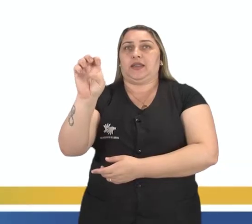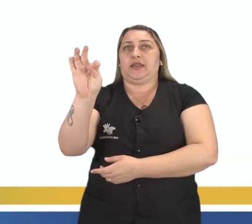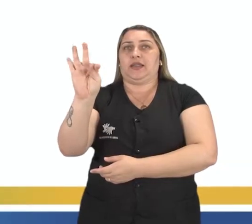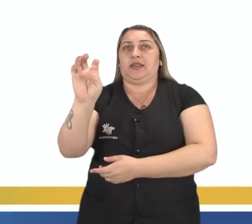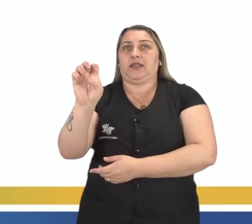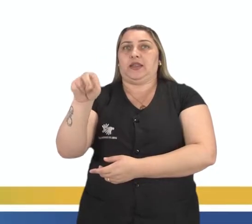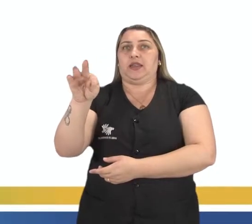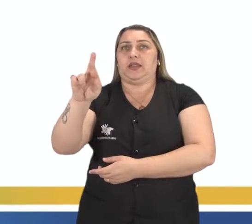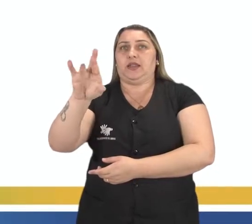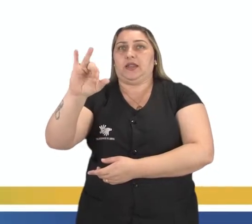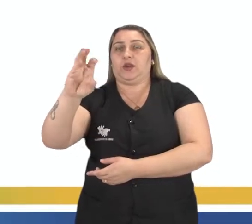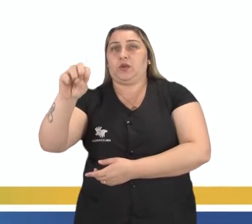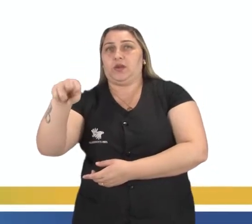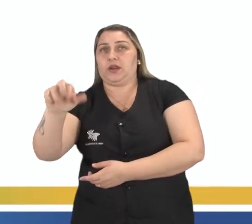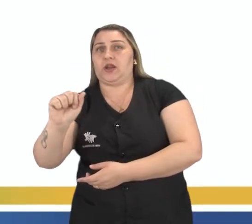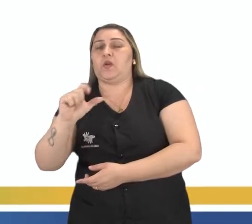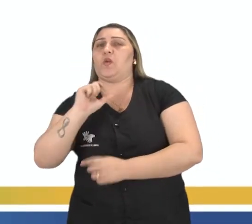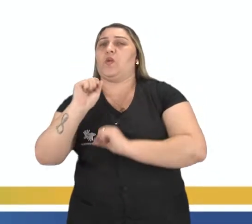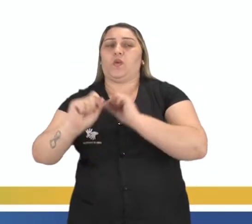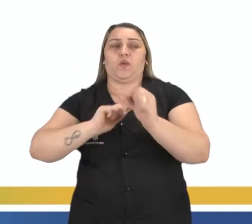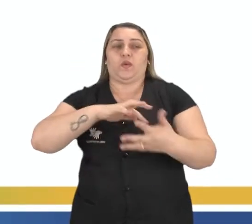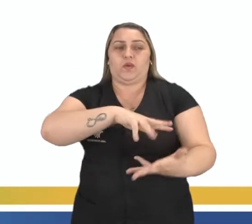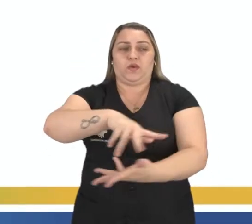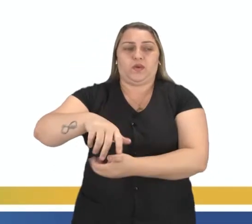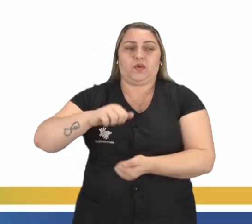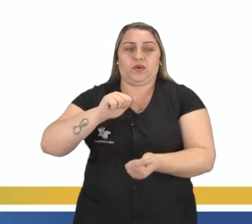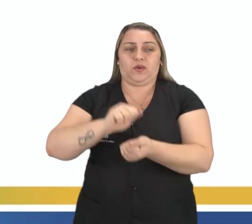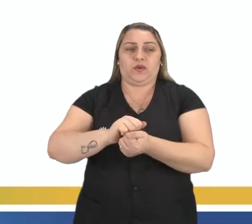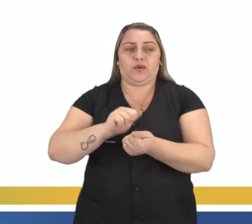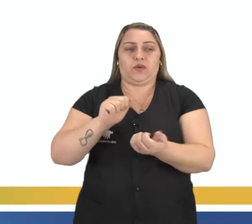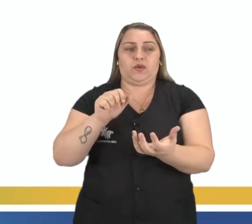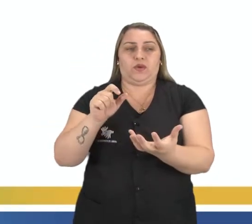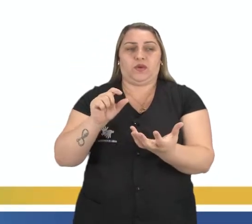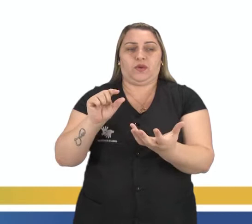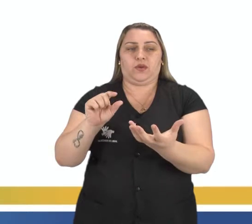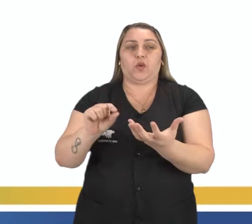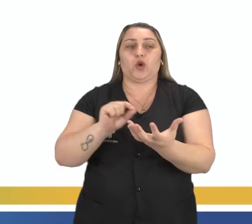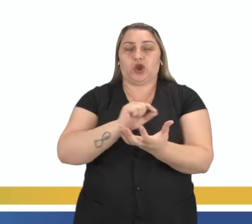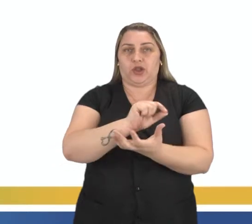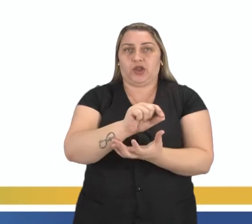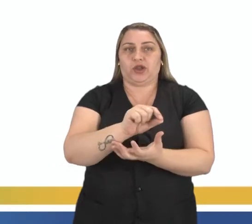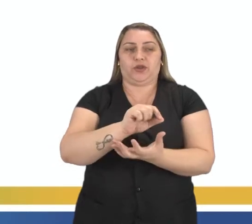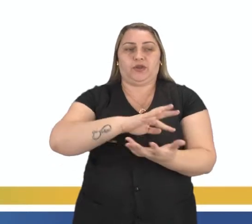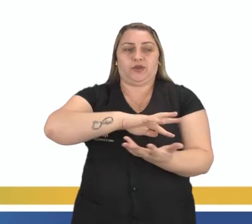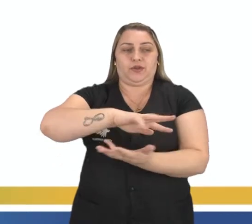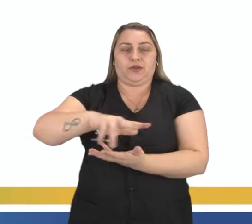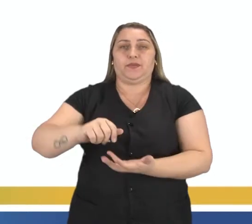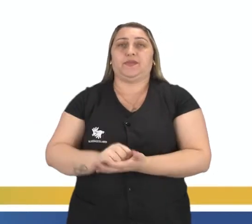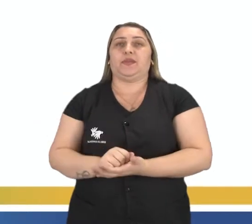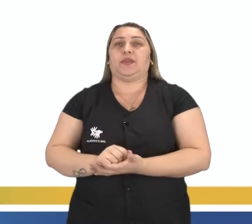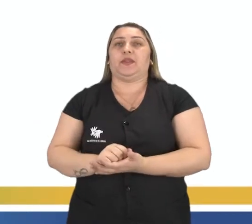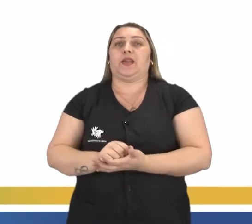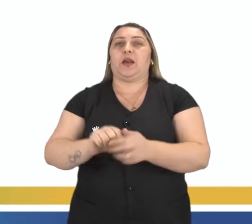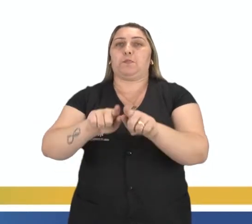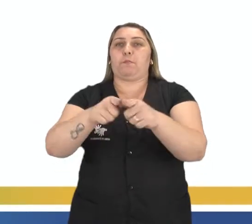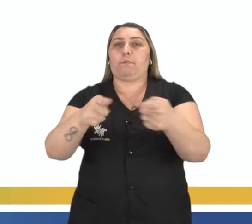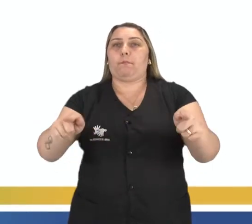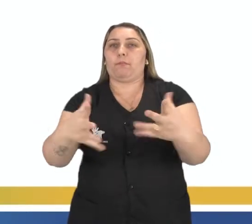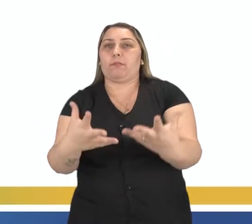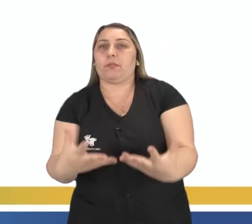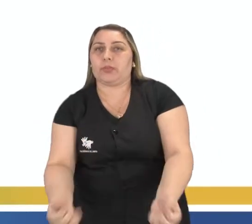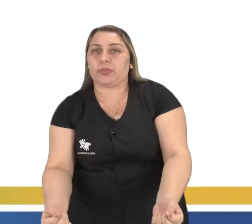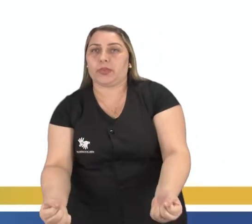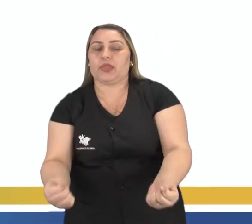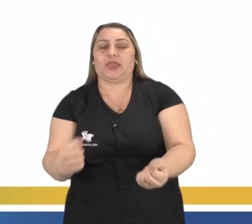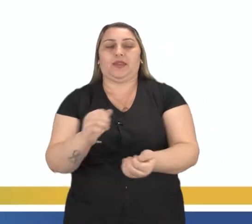África? Ela corresponde a todo o norte do continente, né? Região quase inteiramente dominada pelo deserto do